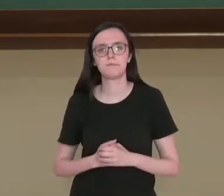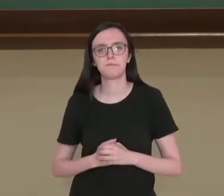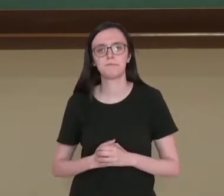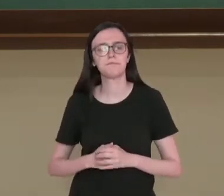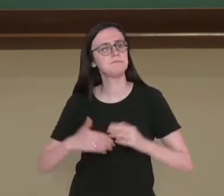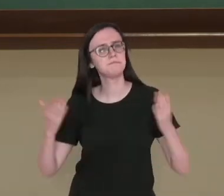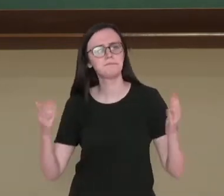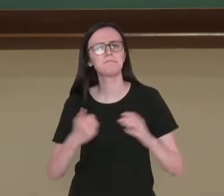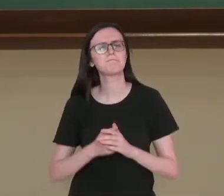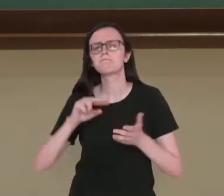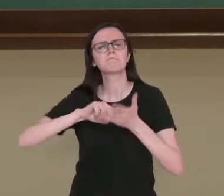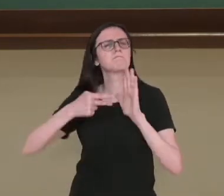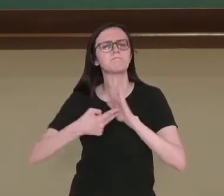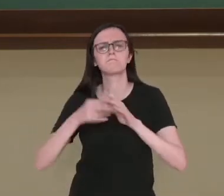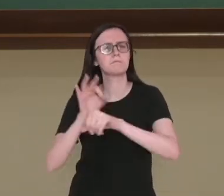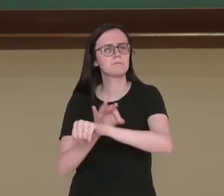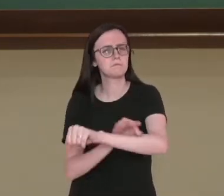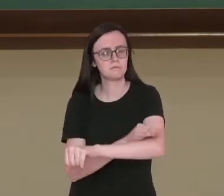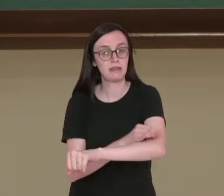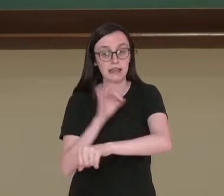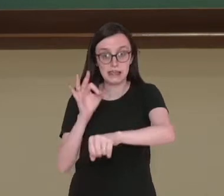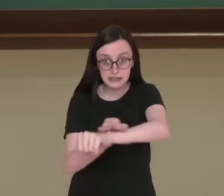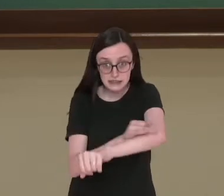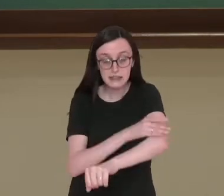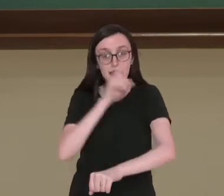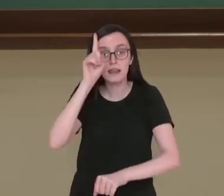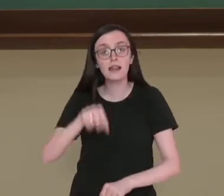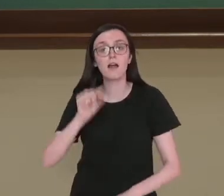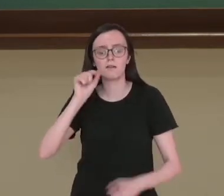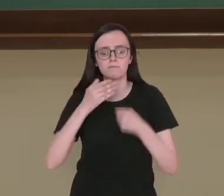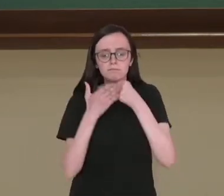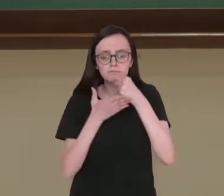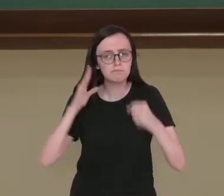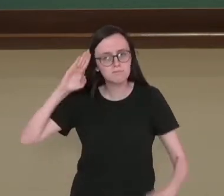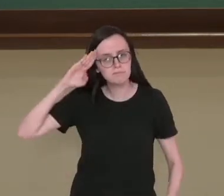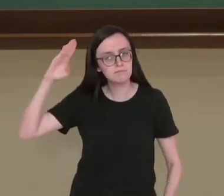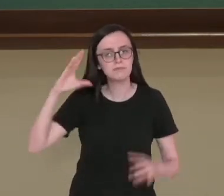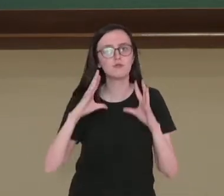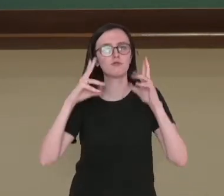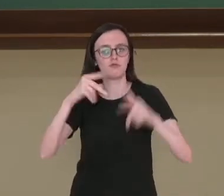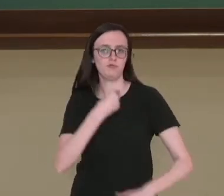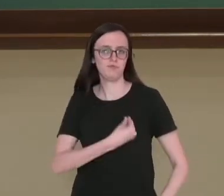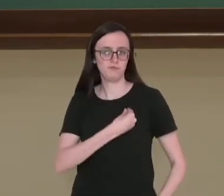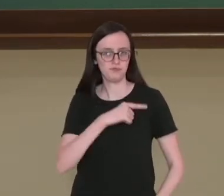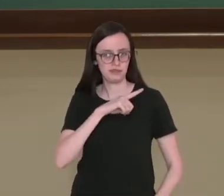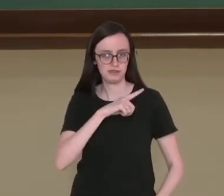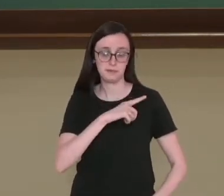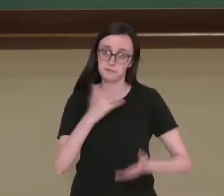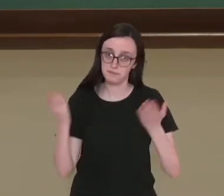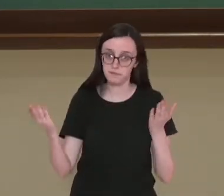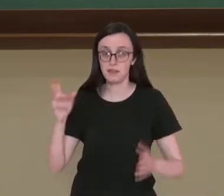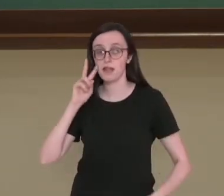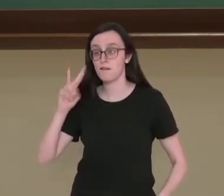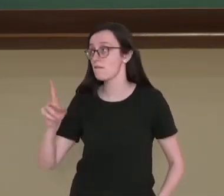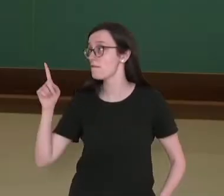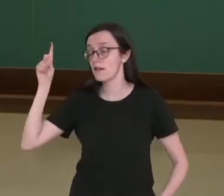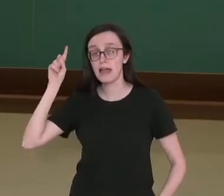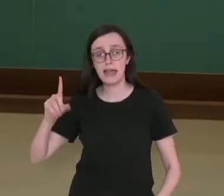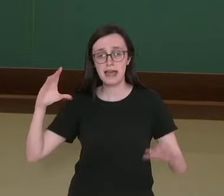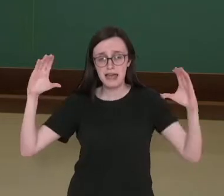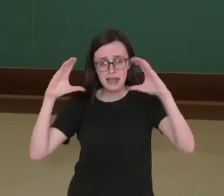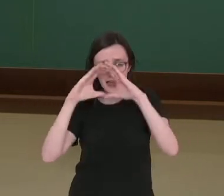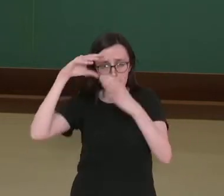Então, o que é uma célula? Célula é a unidade fundamental de todo ser vivo. Então, olha, são as